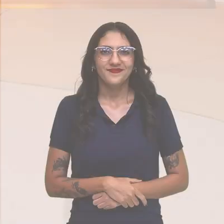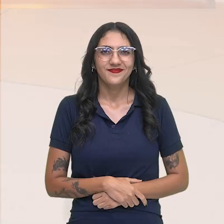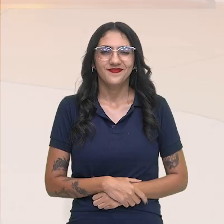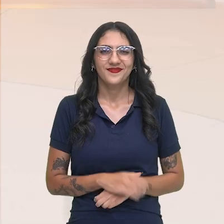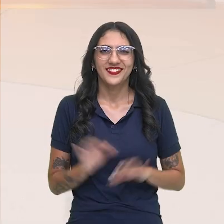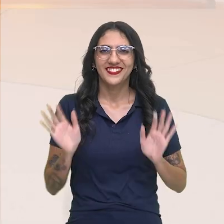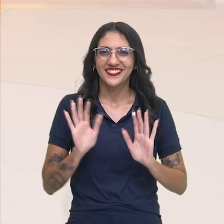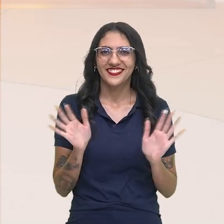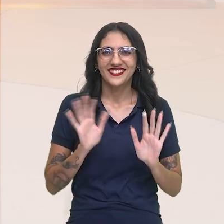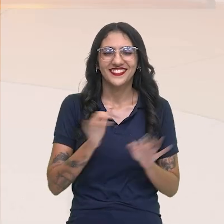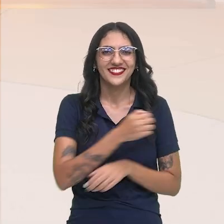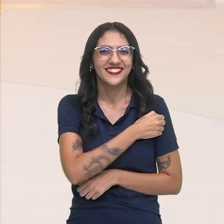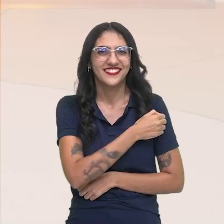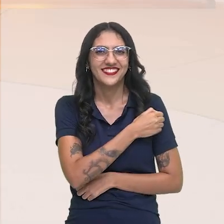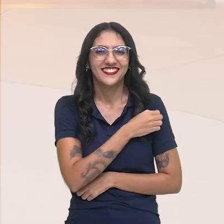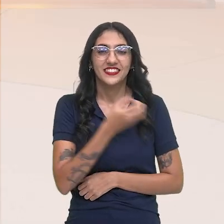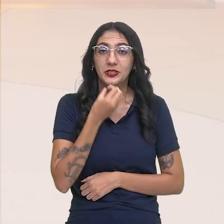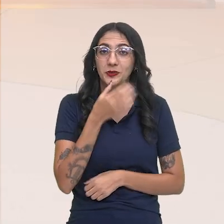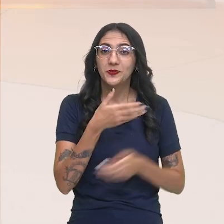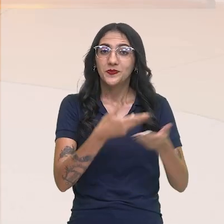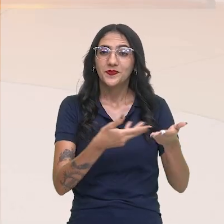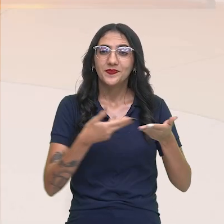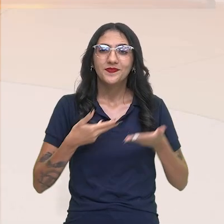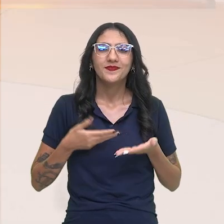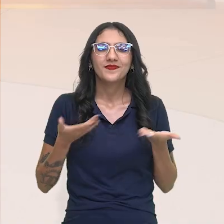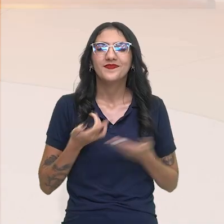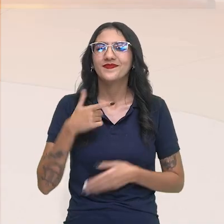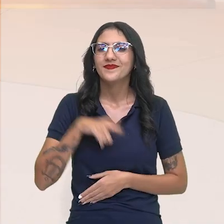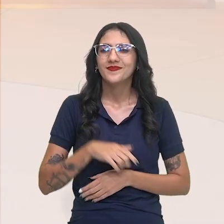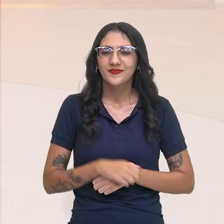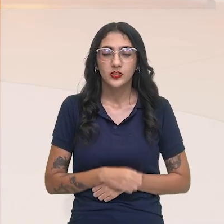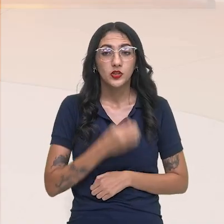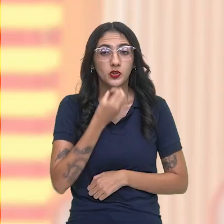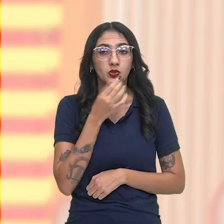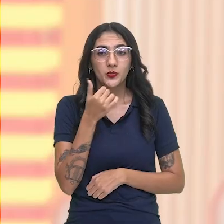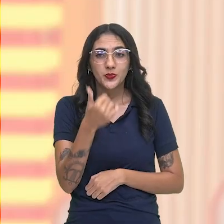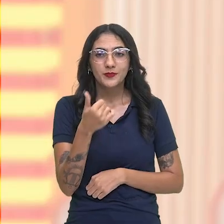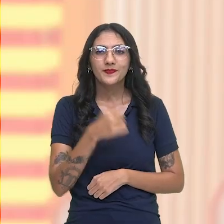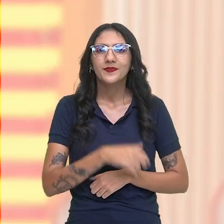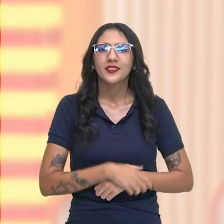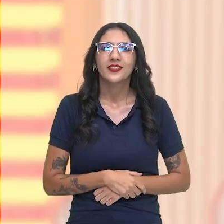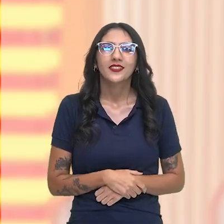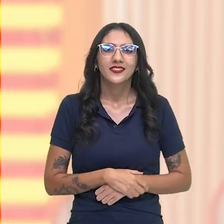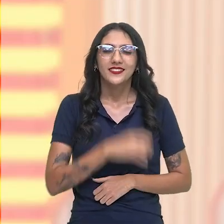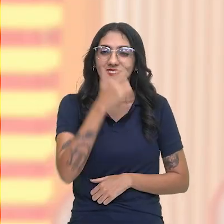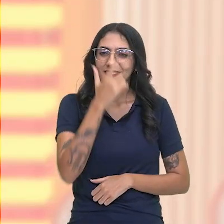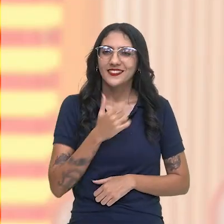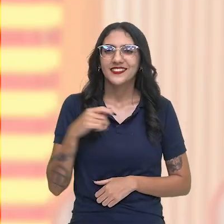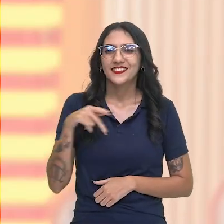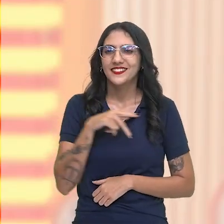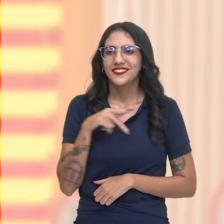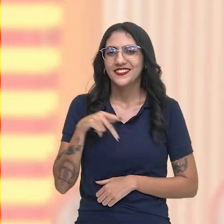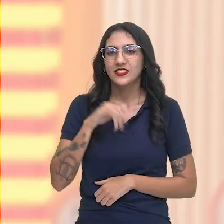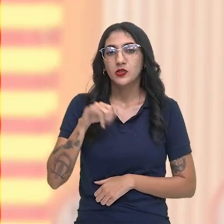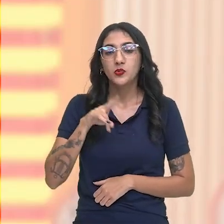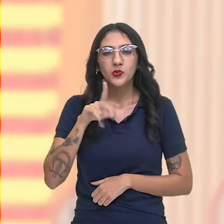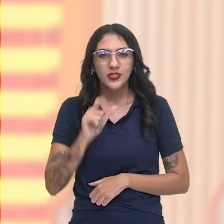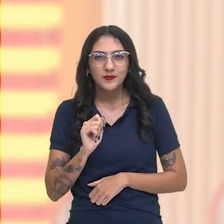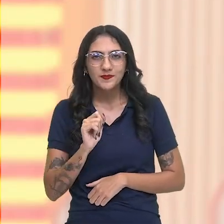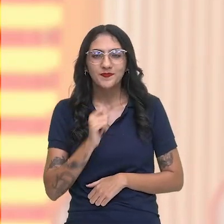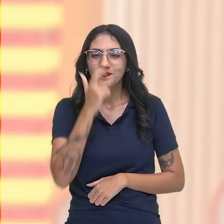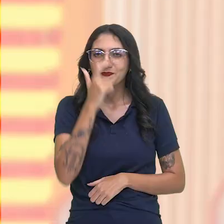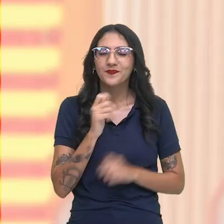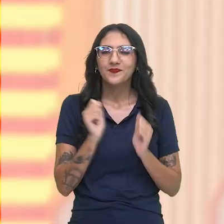Olá, alunos, sejam muito bem-vindos, né? Tudo bem com vocês? Eu sou a professora Júlia Nascimento e estarei